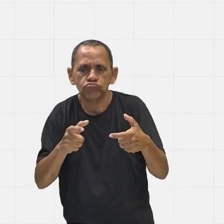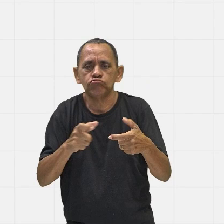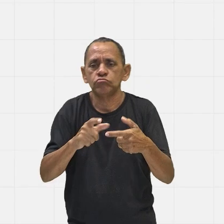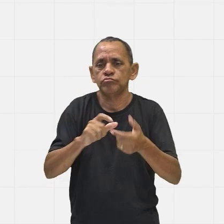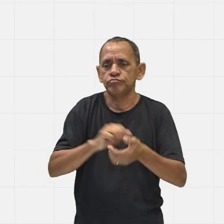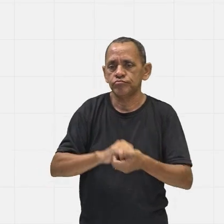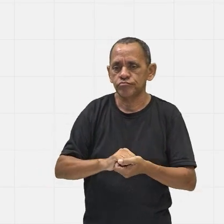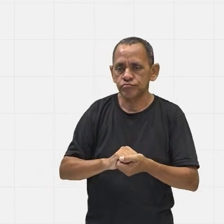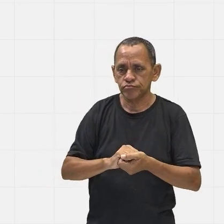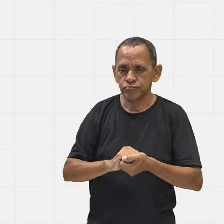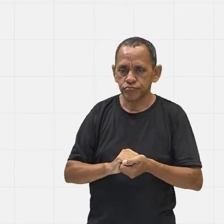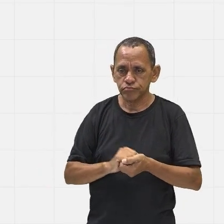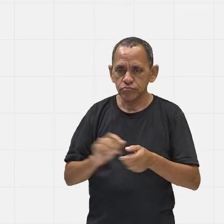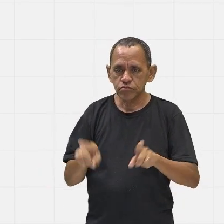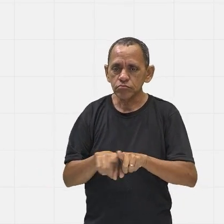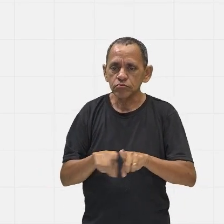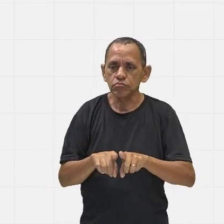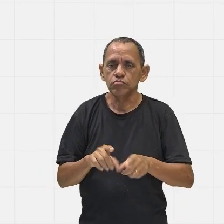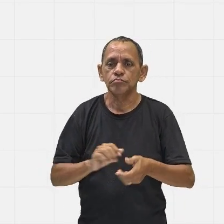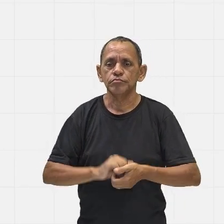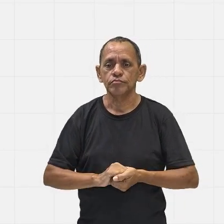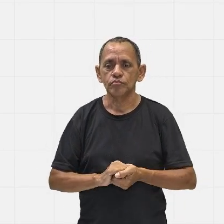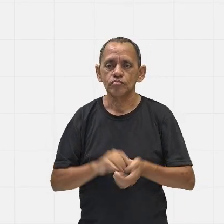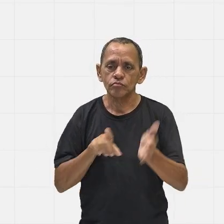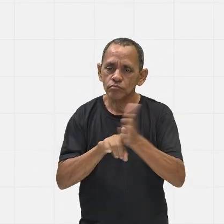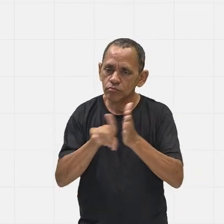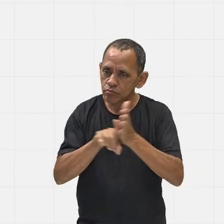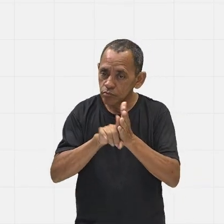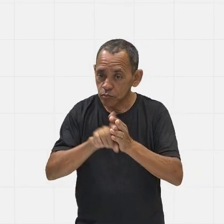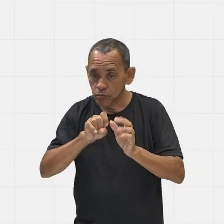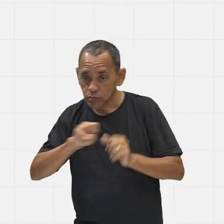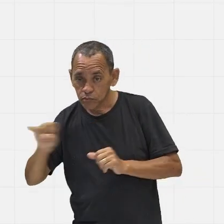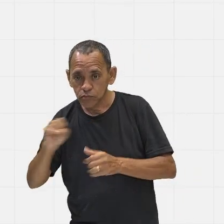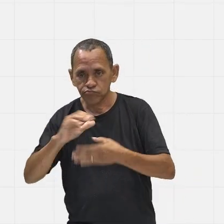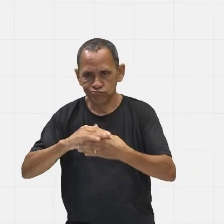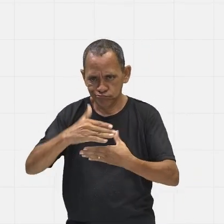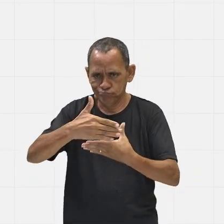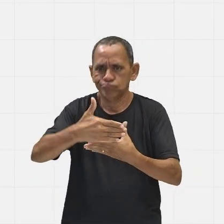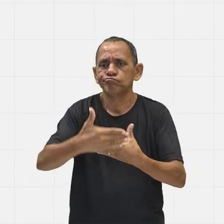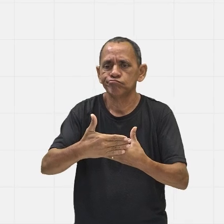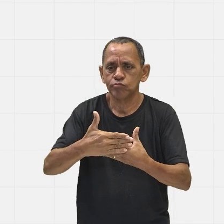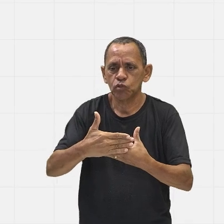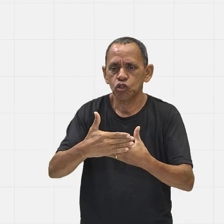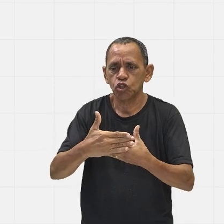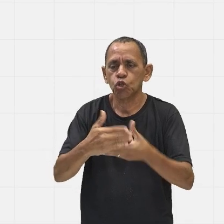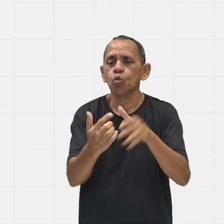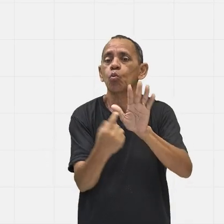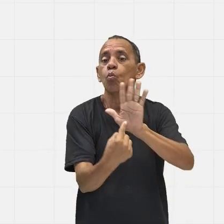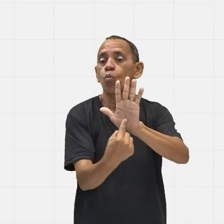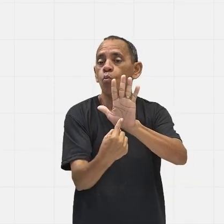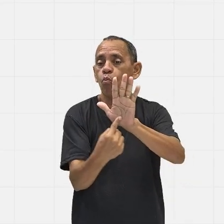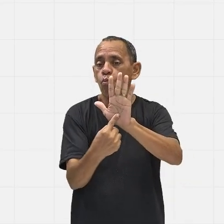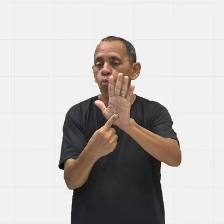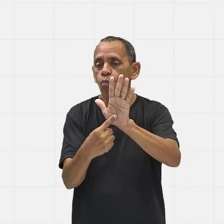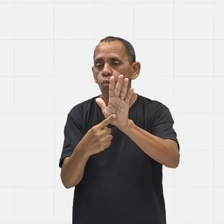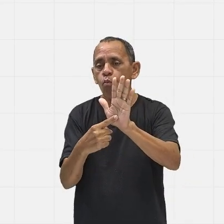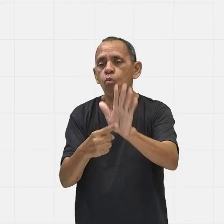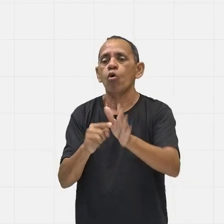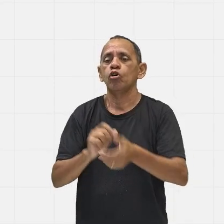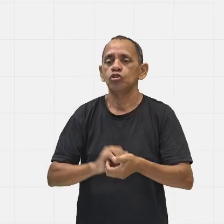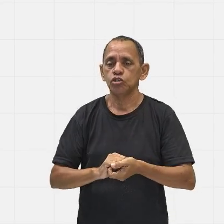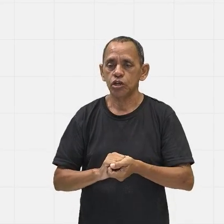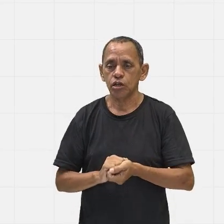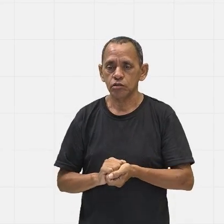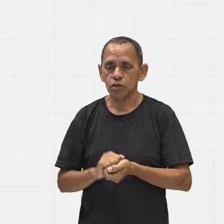aqui. Verificar se no seu computador aparece algum ícone de notificação, né? Informando que o